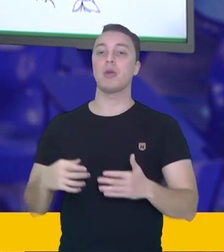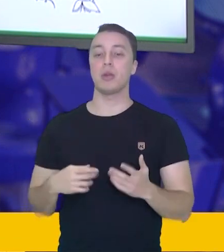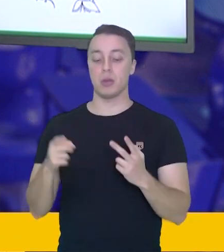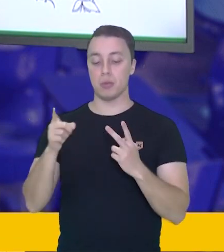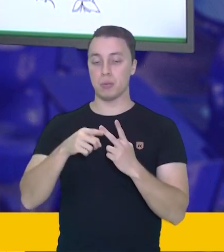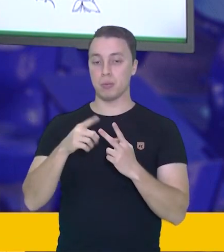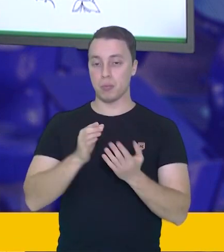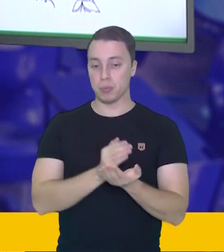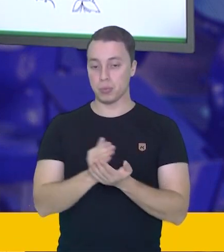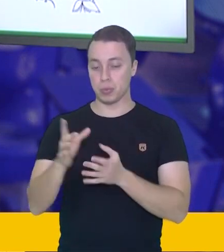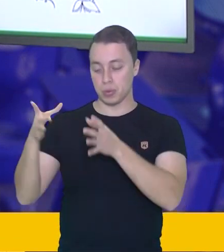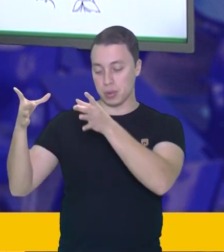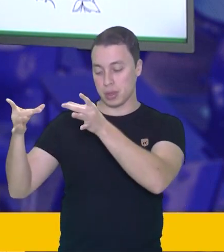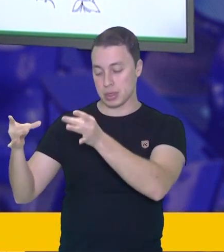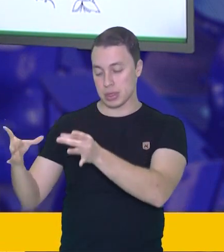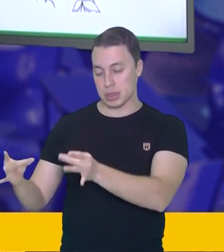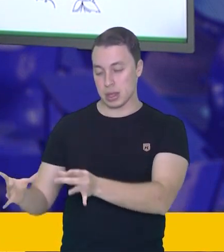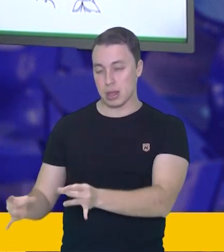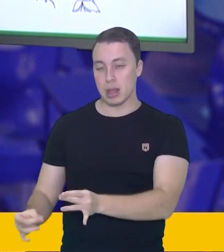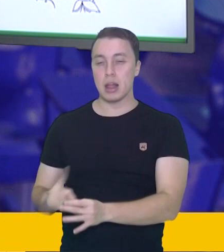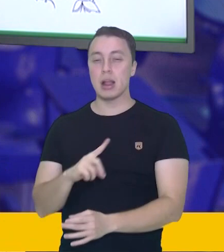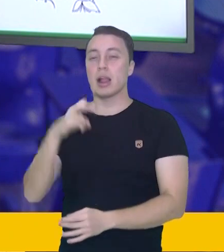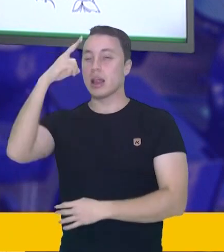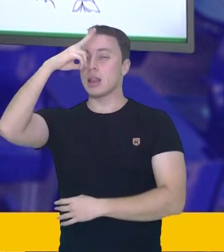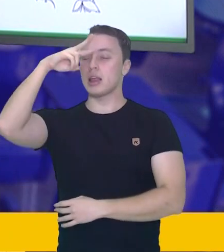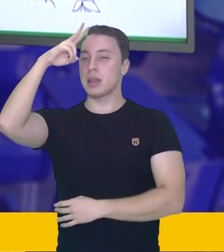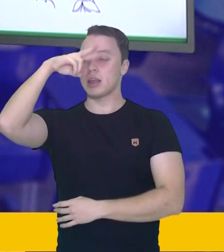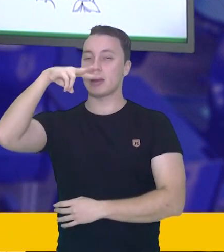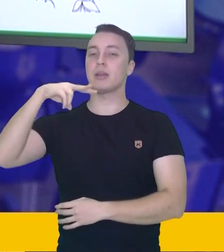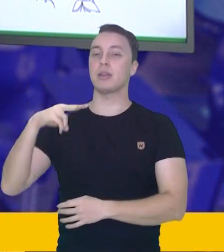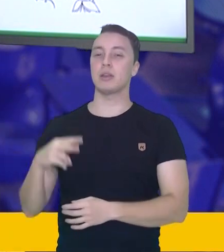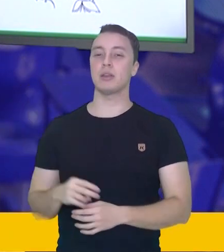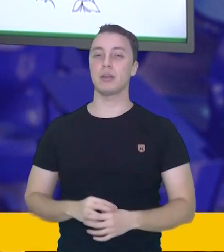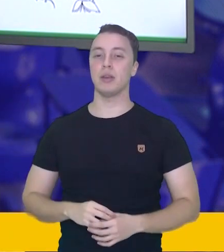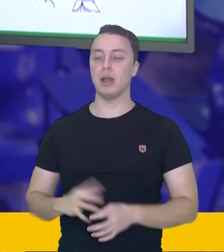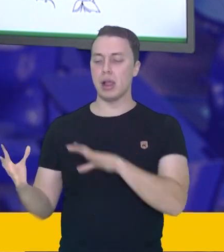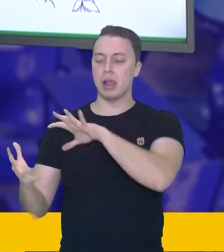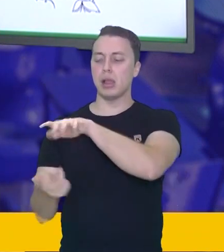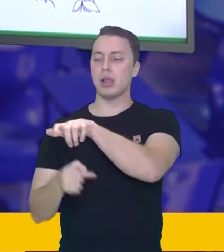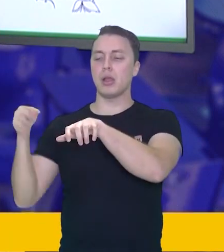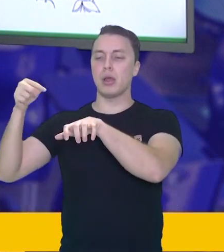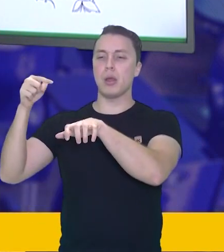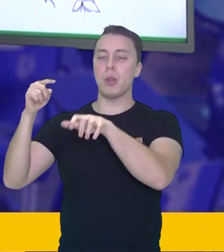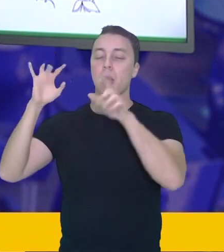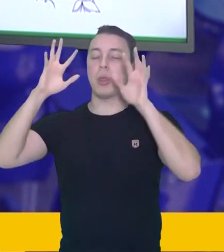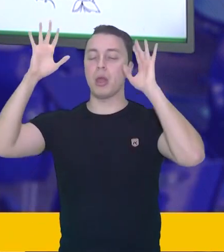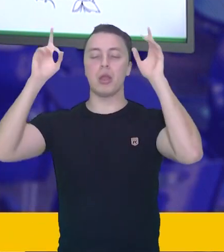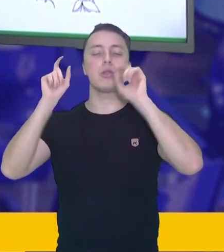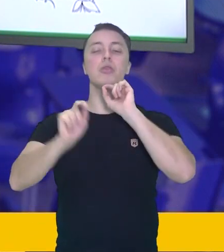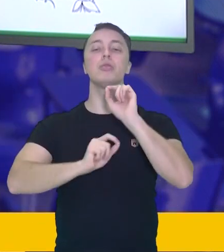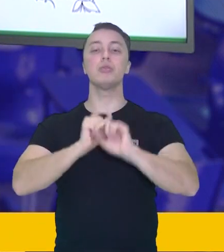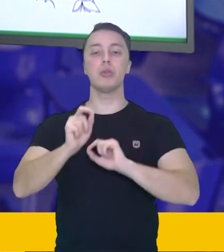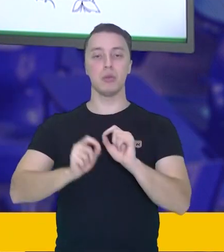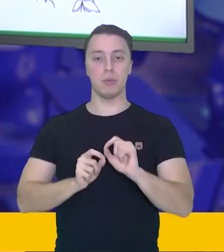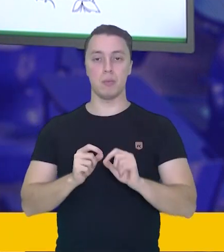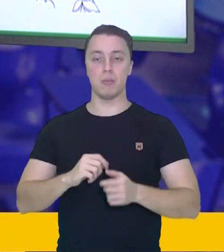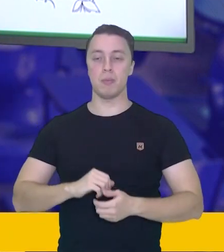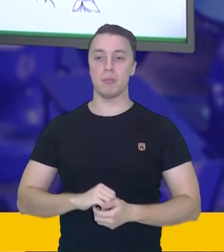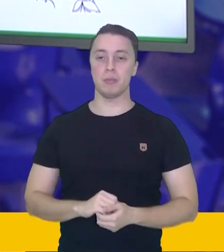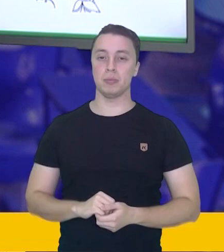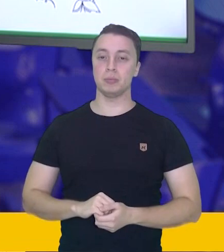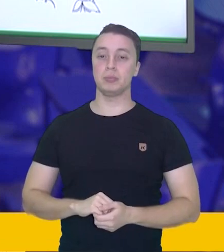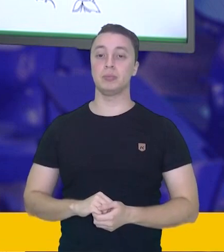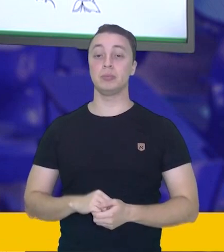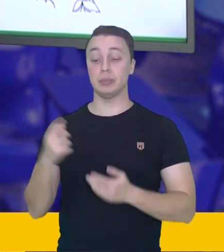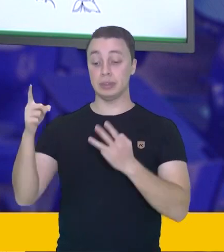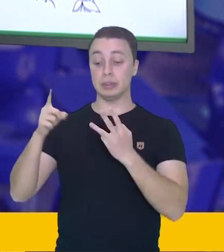os detalhes da sua história. E nesse desenvolvimento, você já traz o problema que aconteceu. O fim do